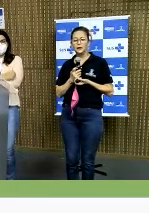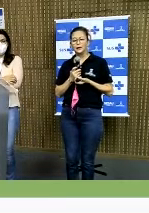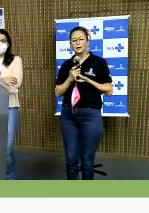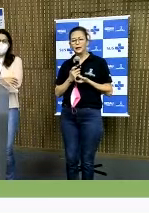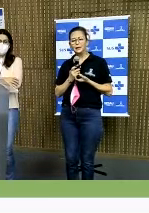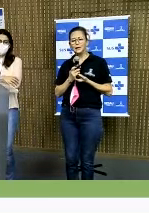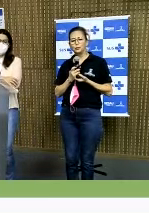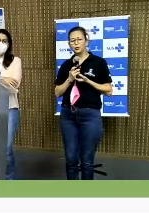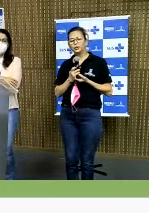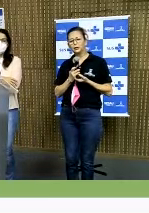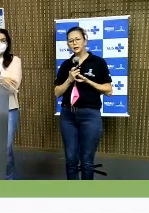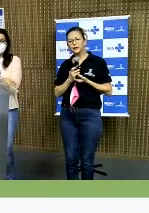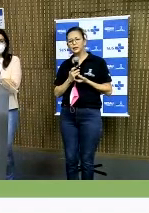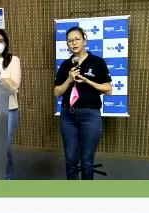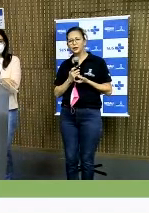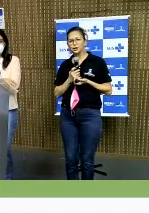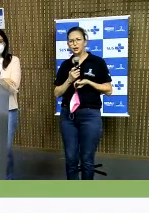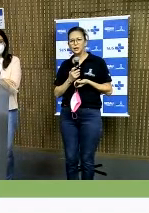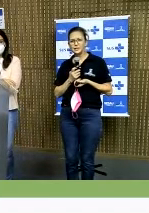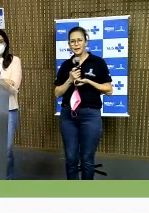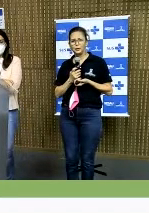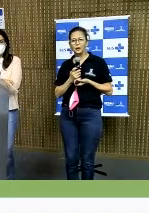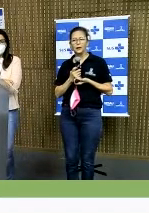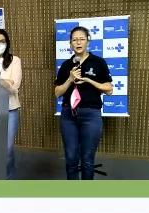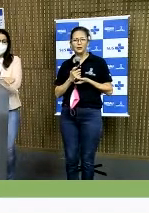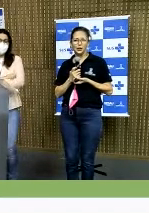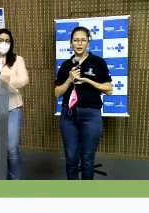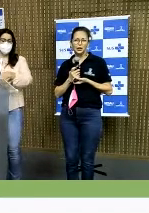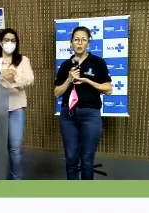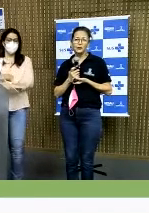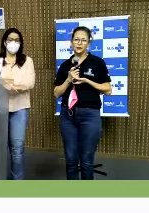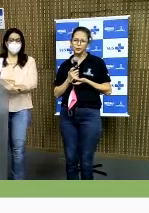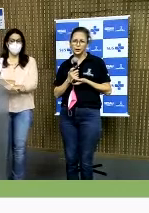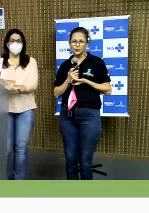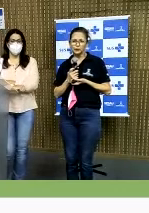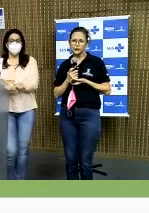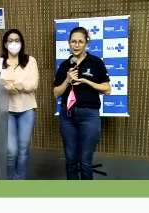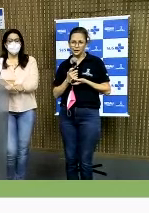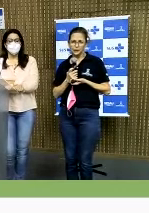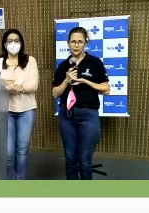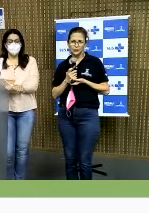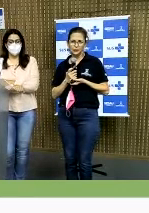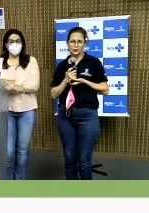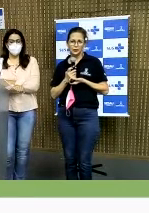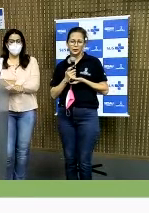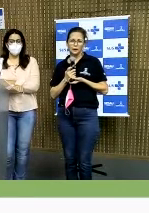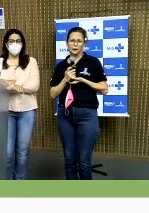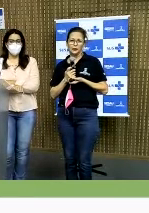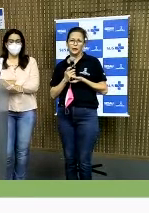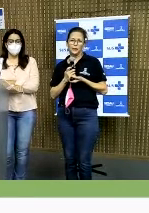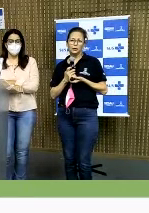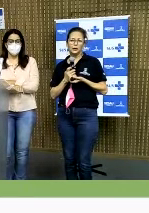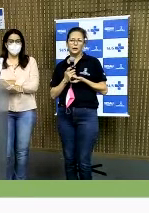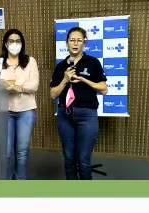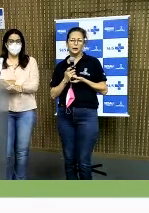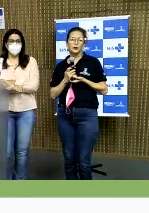porque nem sempre a ouvidoria negativa que a gente recebe é referente ao atendimento da unidade. Né?